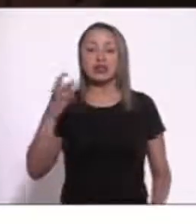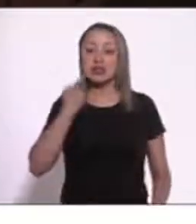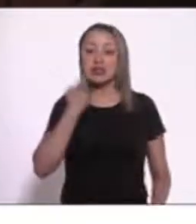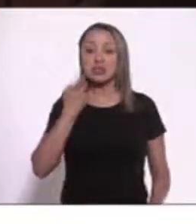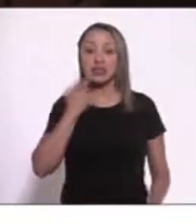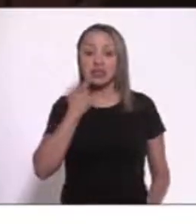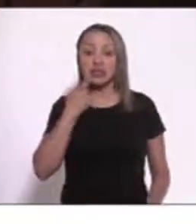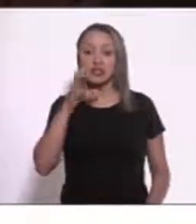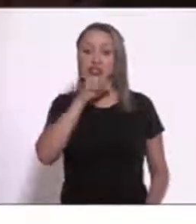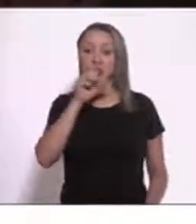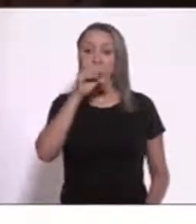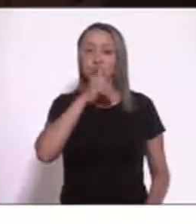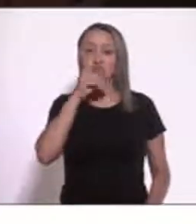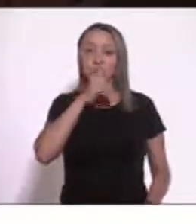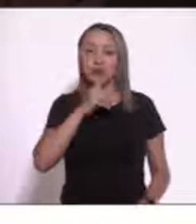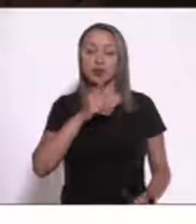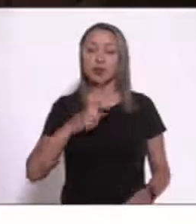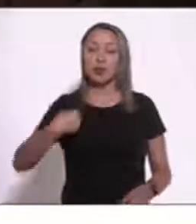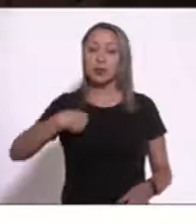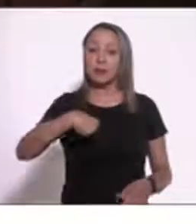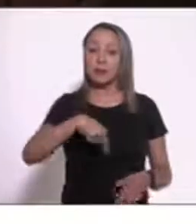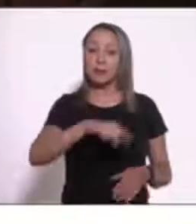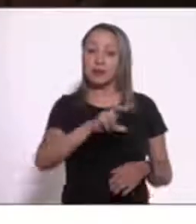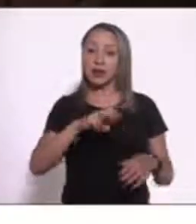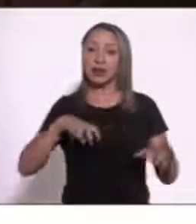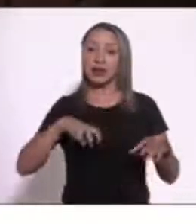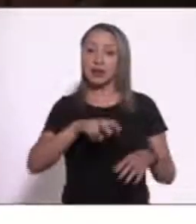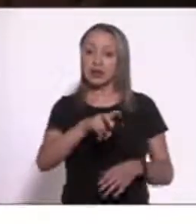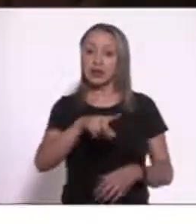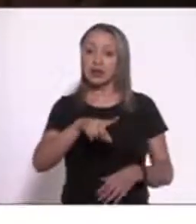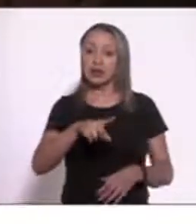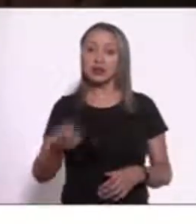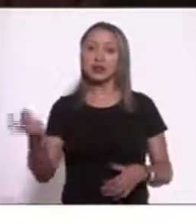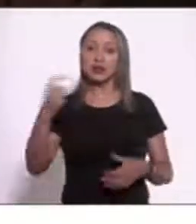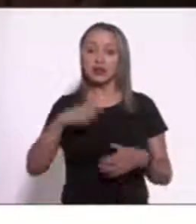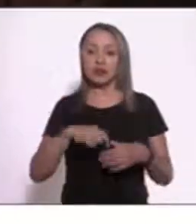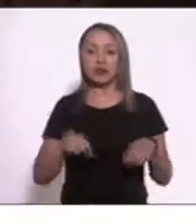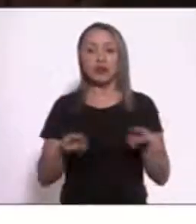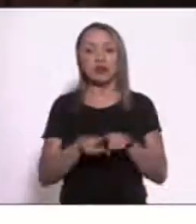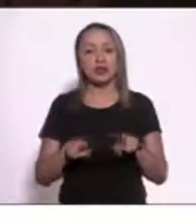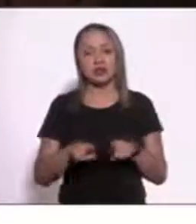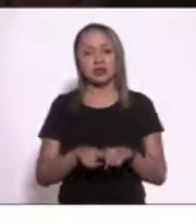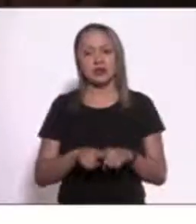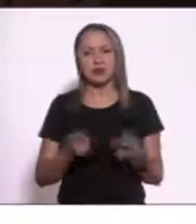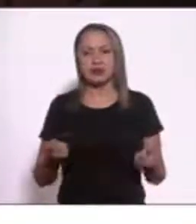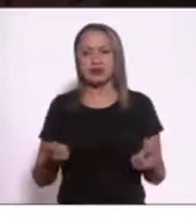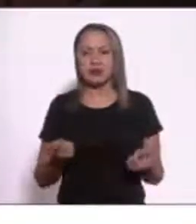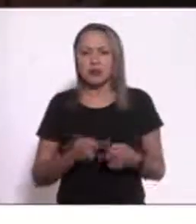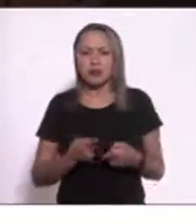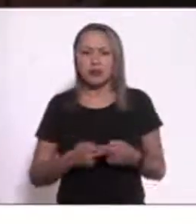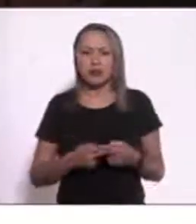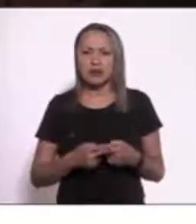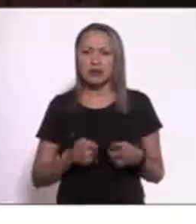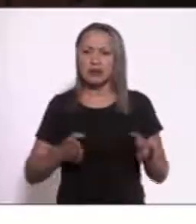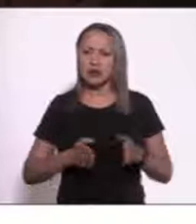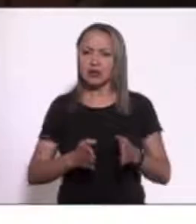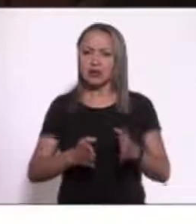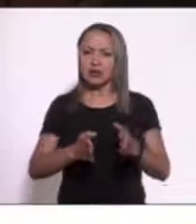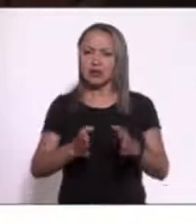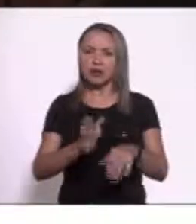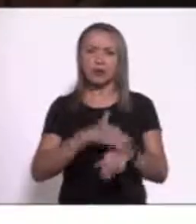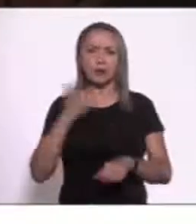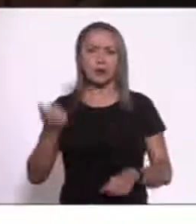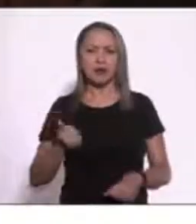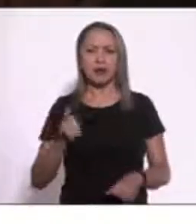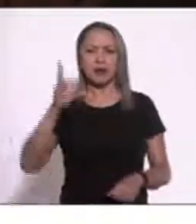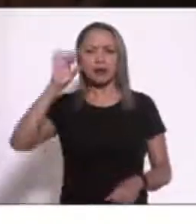na ida e na volta. Será que a pista repentinamente melhora de condição nos dias